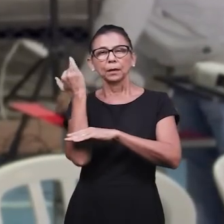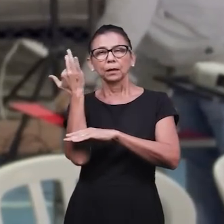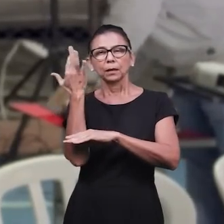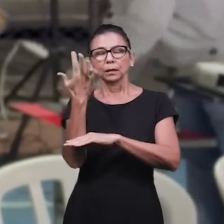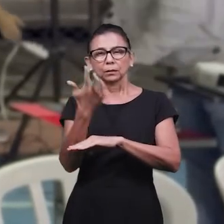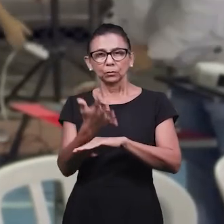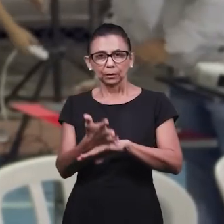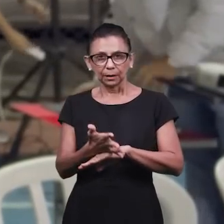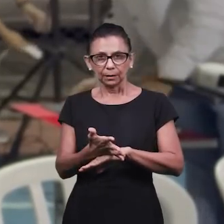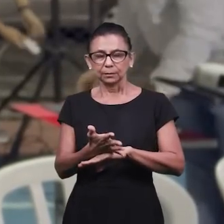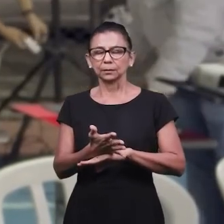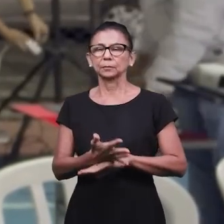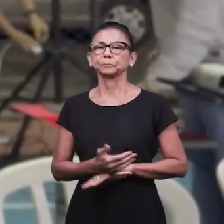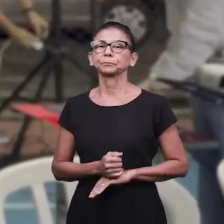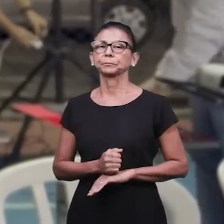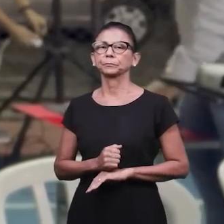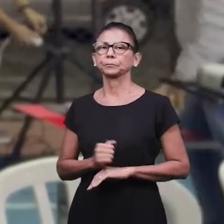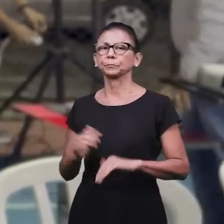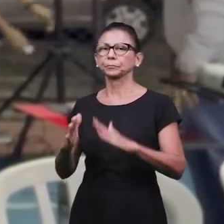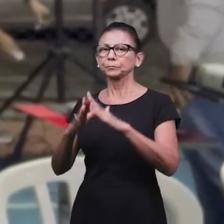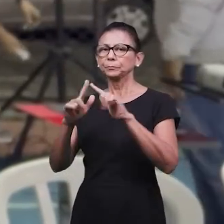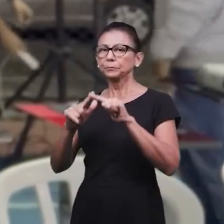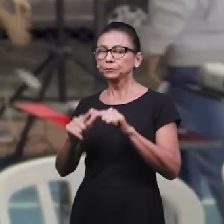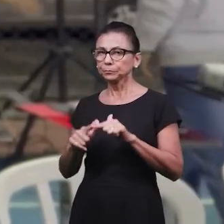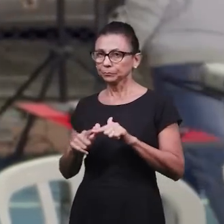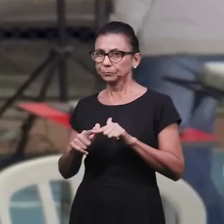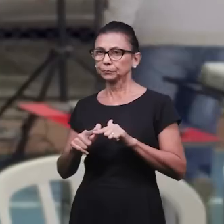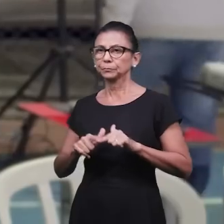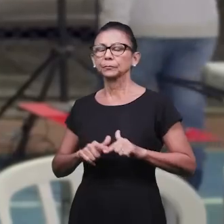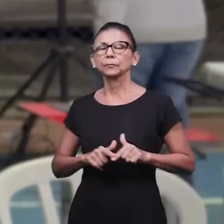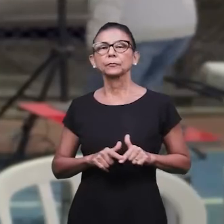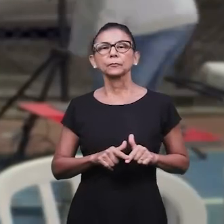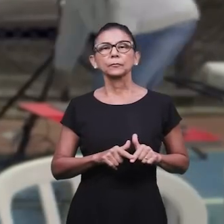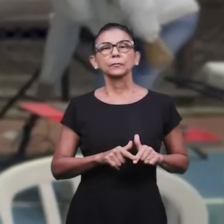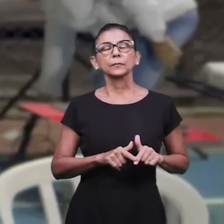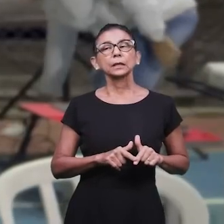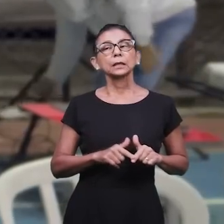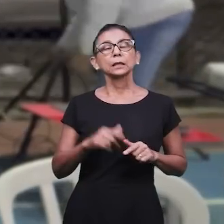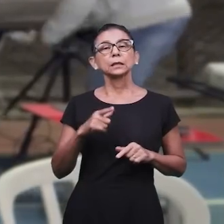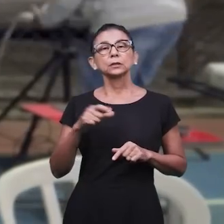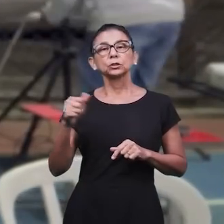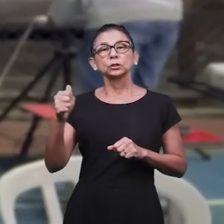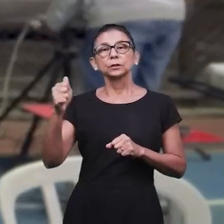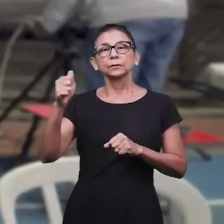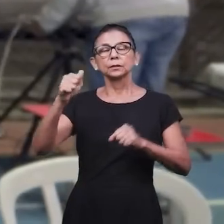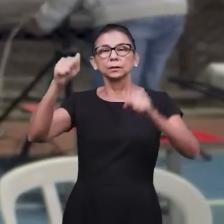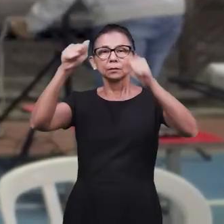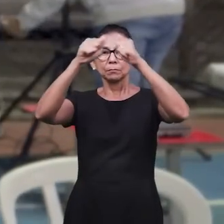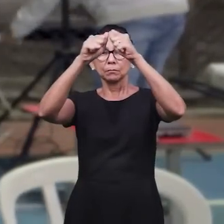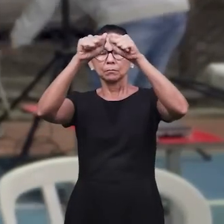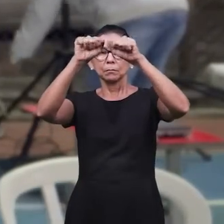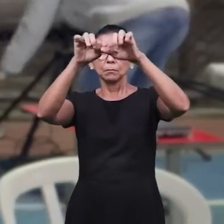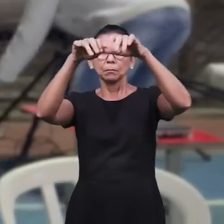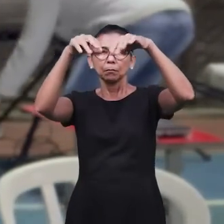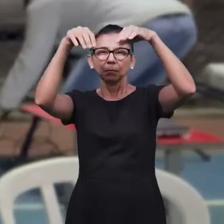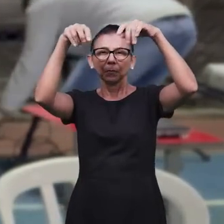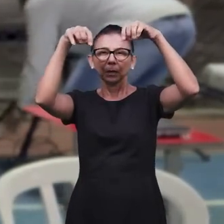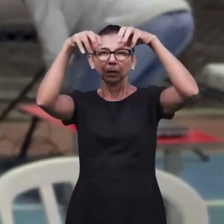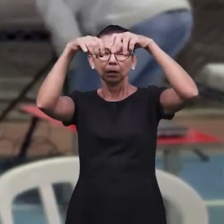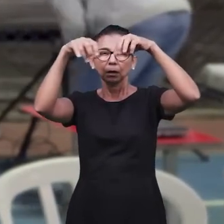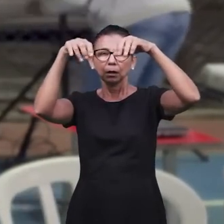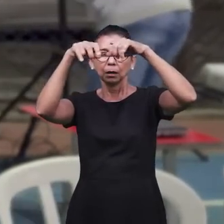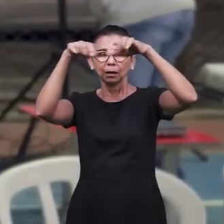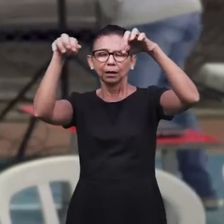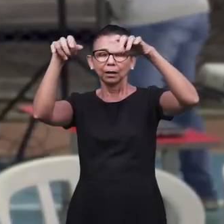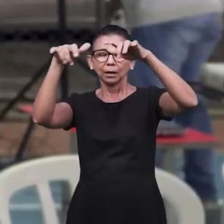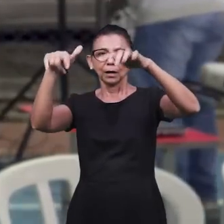fizemos uma assistência com a igreja, haveria uma névoa sobre toda a igreja e essa névoa iria